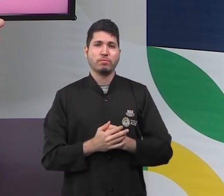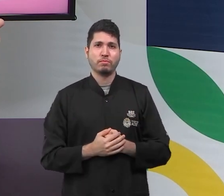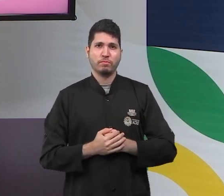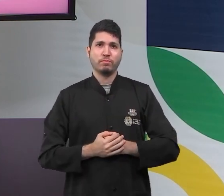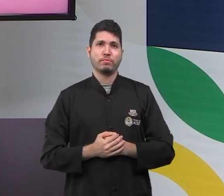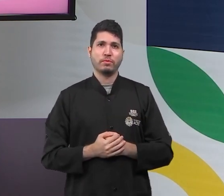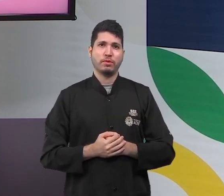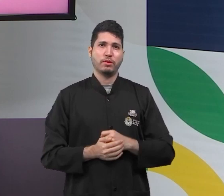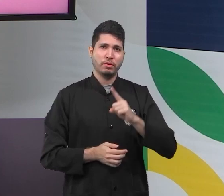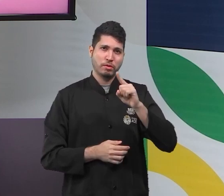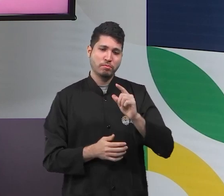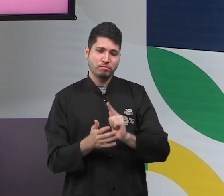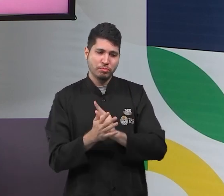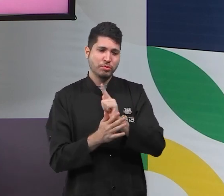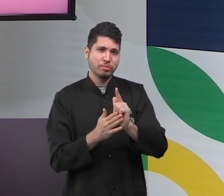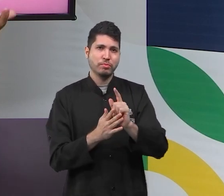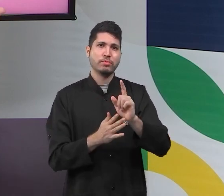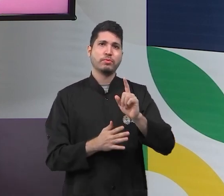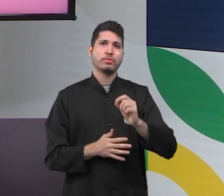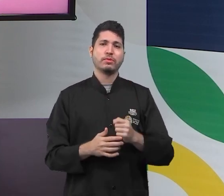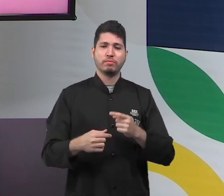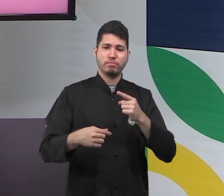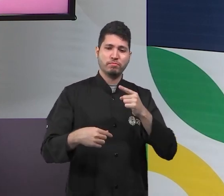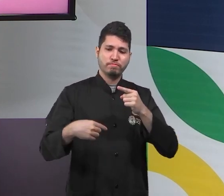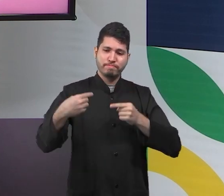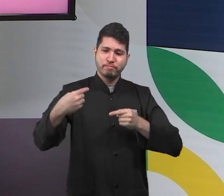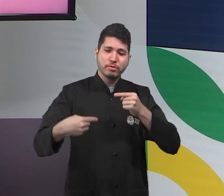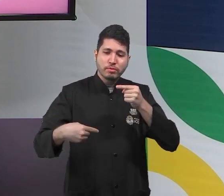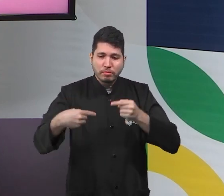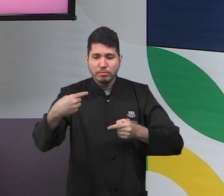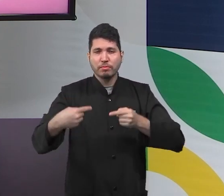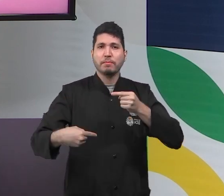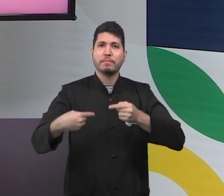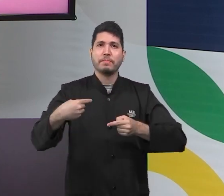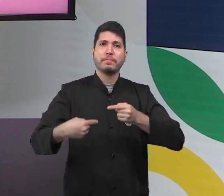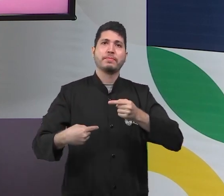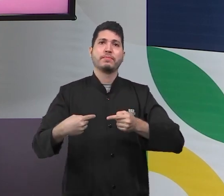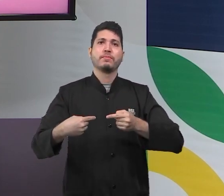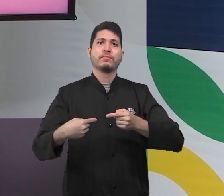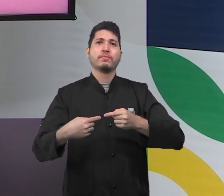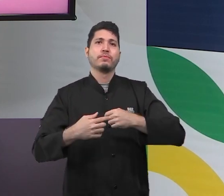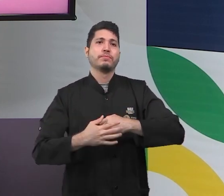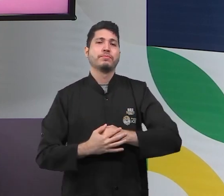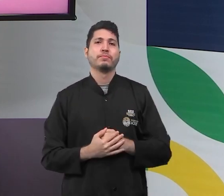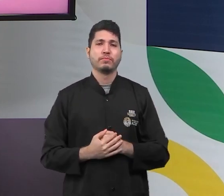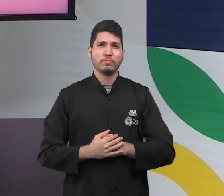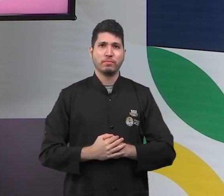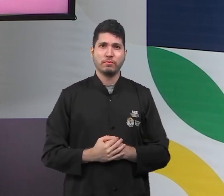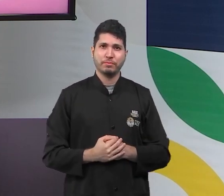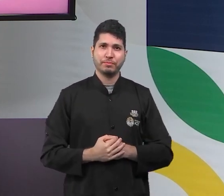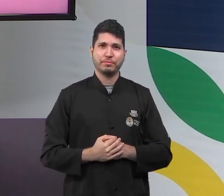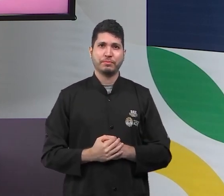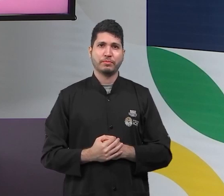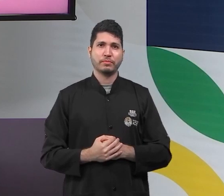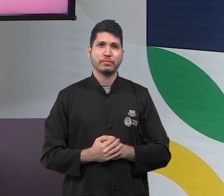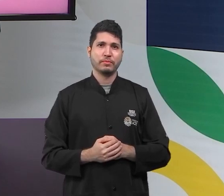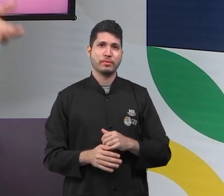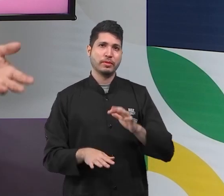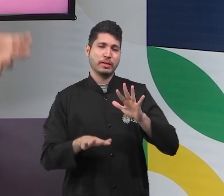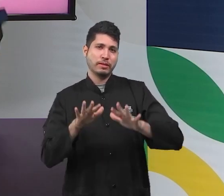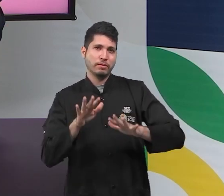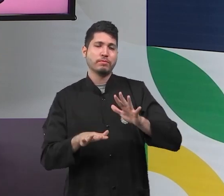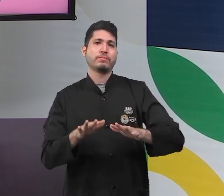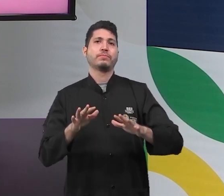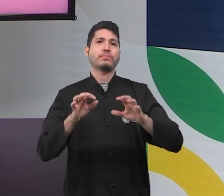outro, né? E aí são várias as formas que isso se propaga. Por exemplo, geralmente, quando acontece algum evento, por exemplo, uma partida